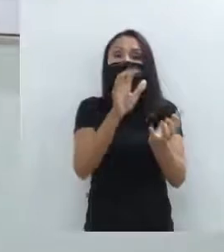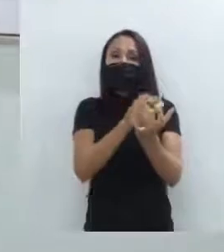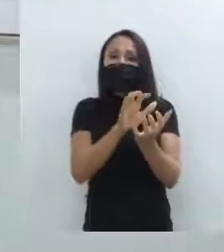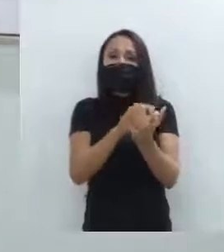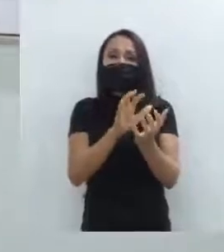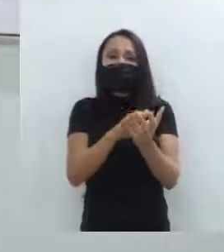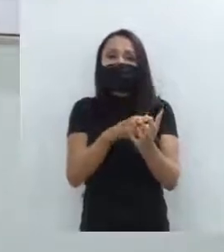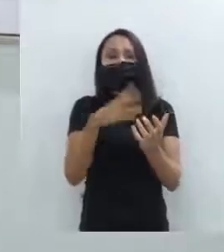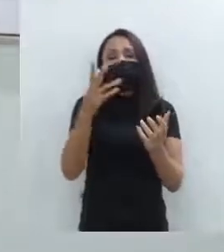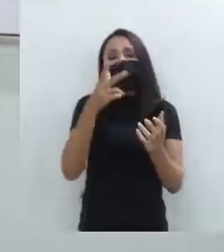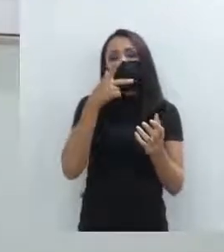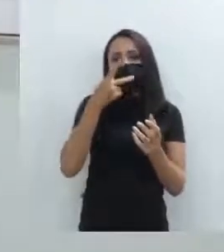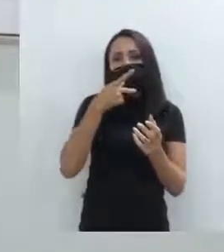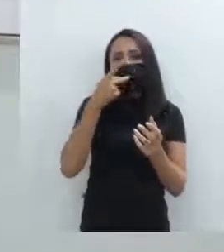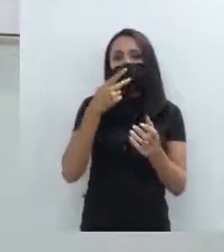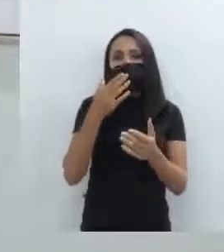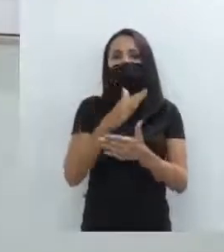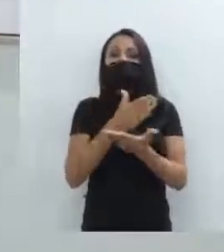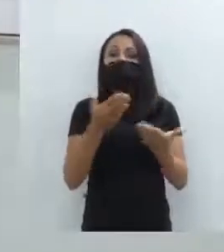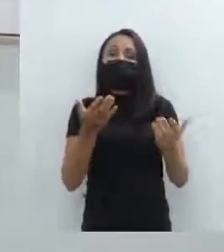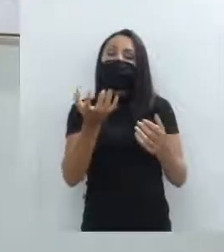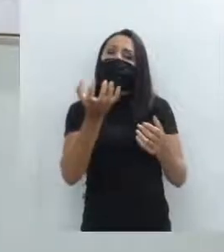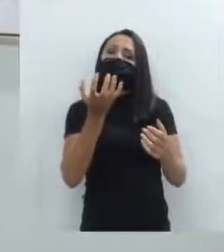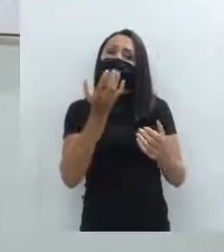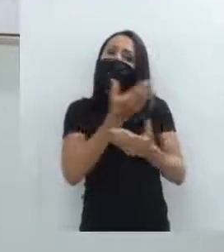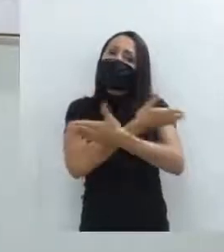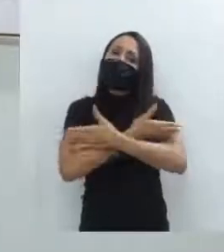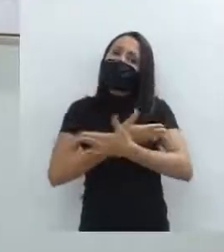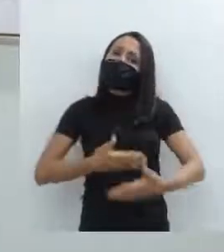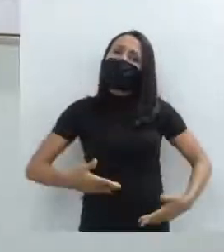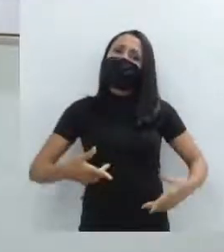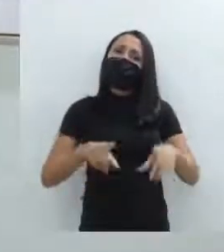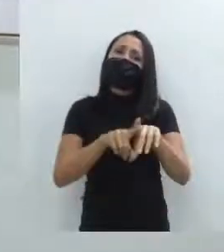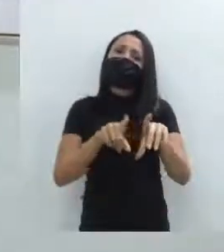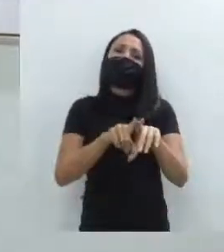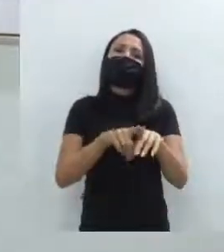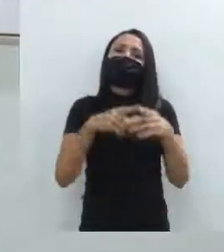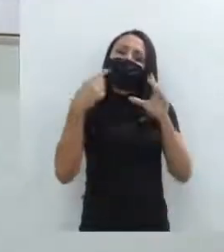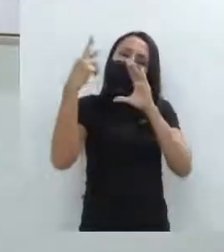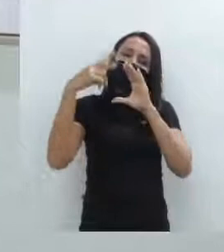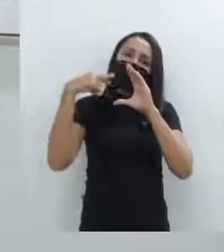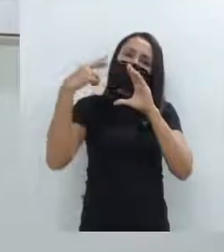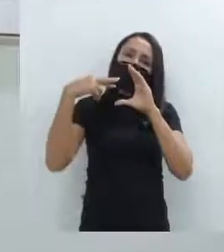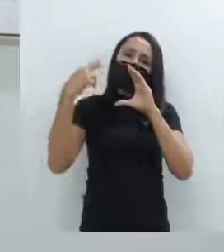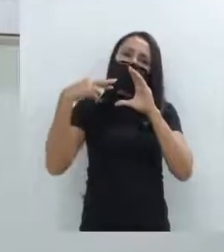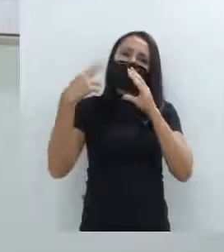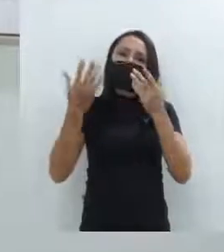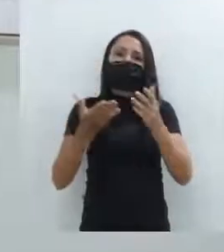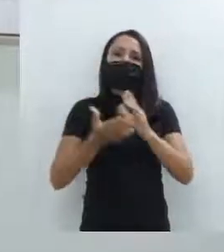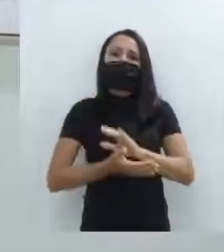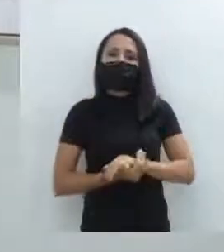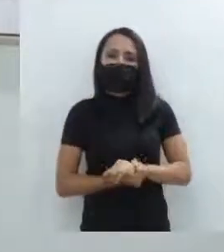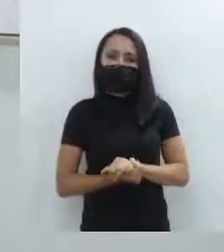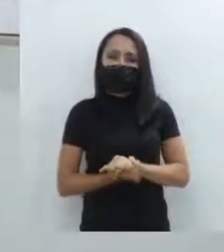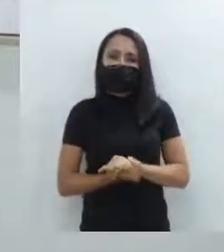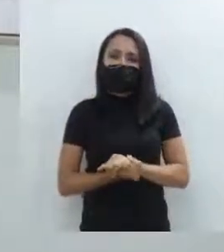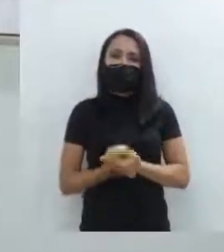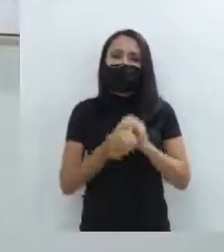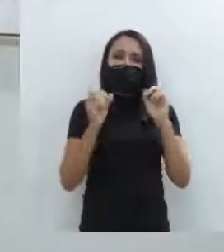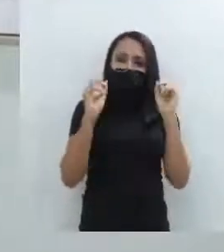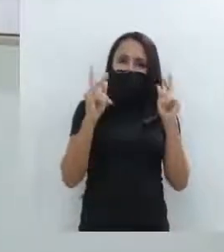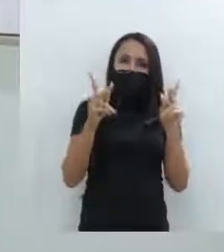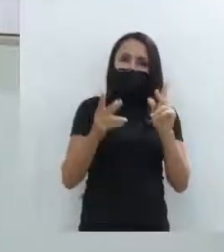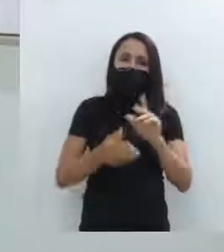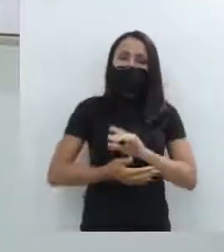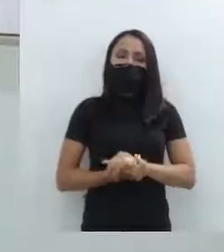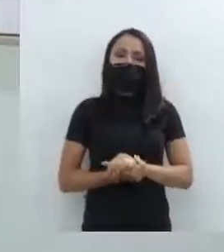para os chefes aqui, olha, eu quero a minha camisa do @Robertão da Transmissão, ok? Para